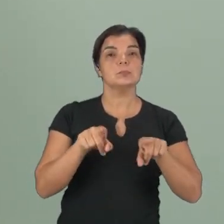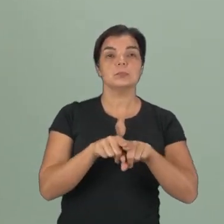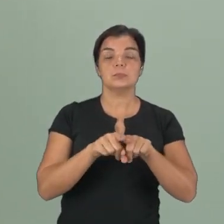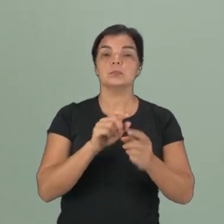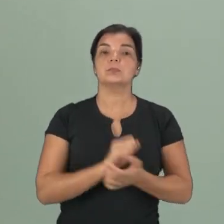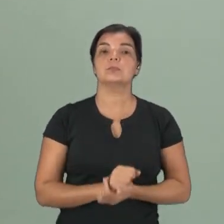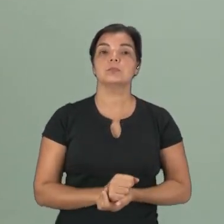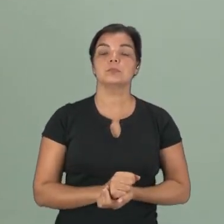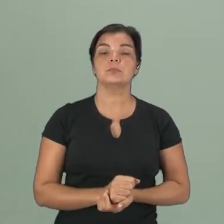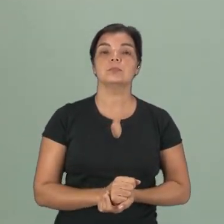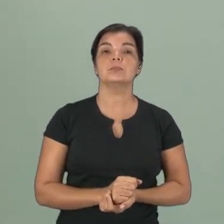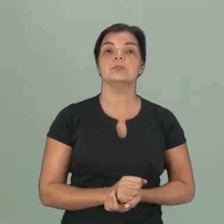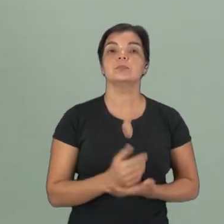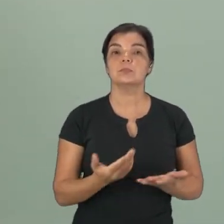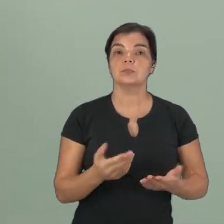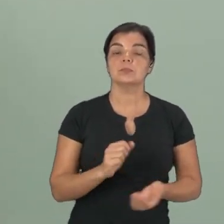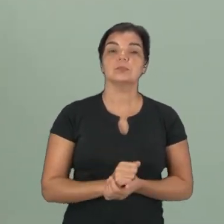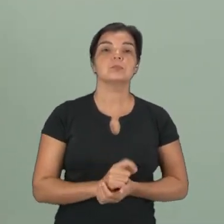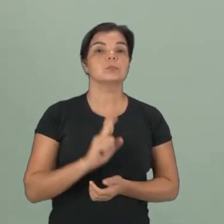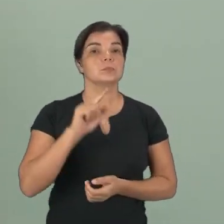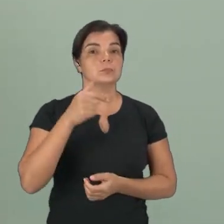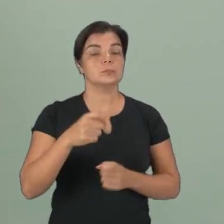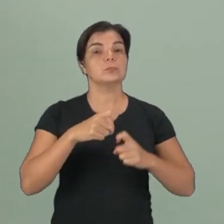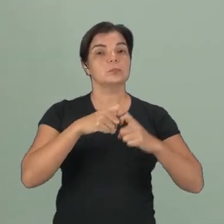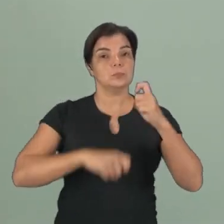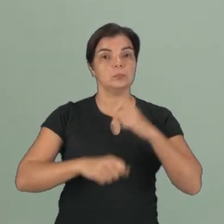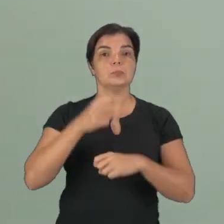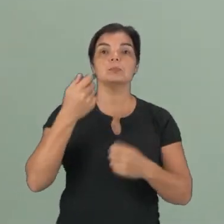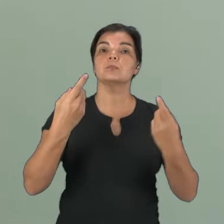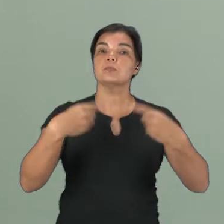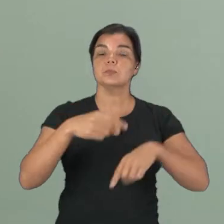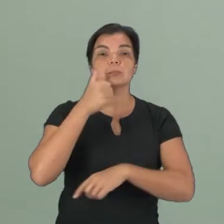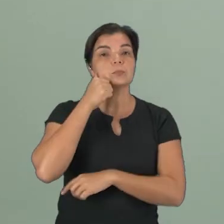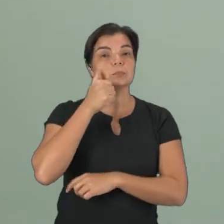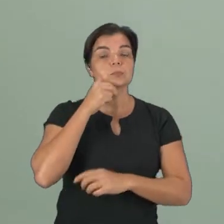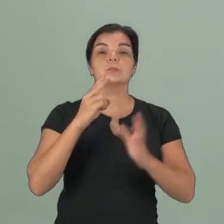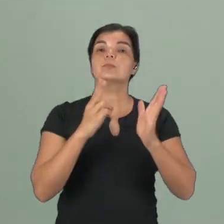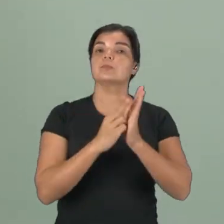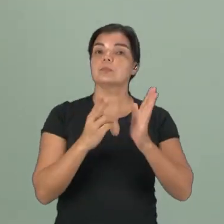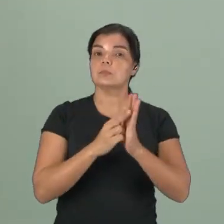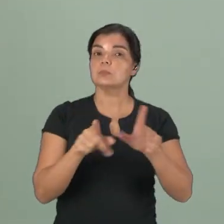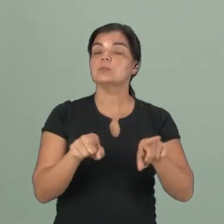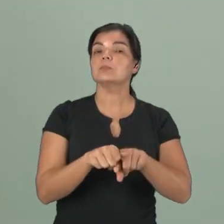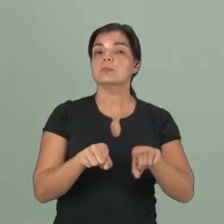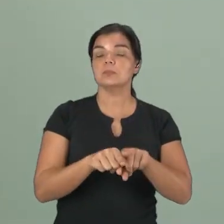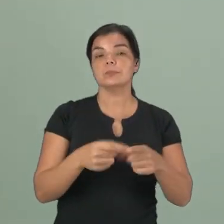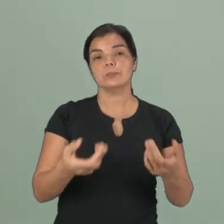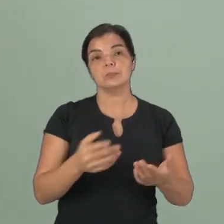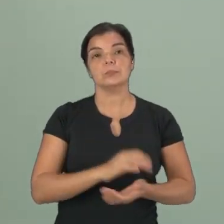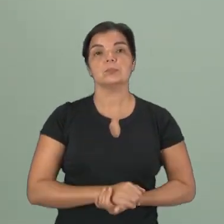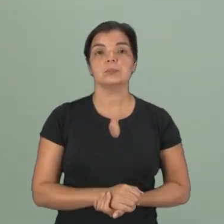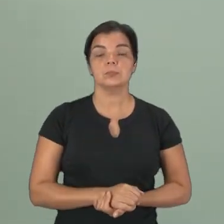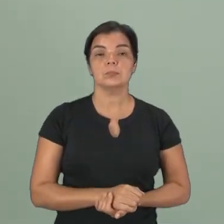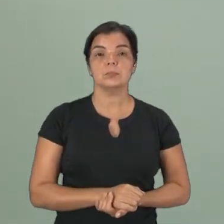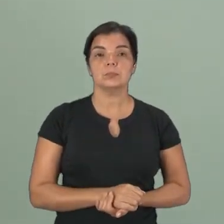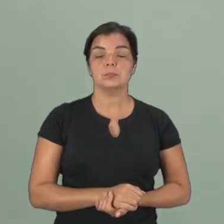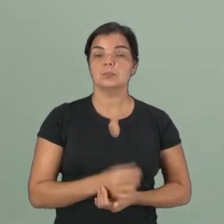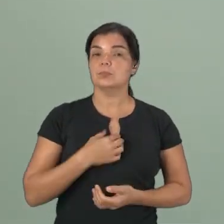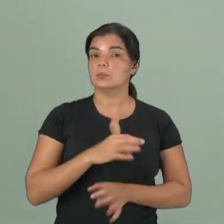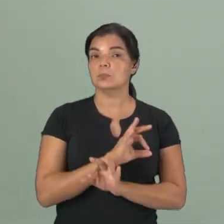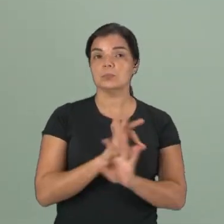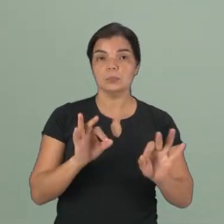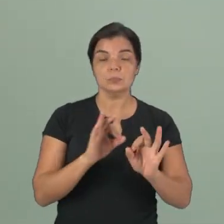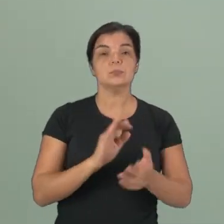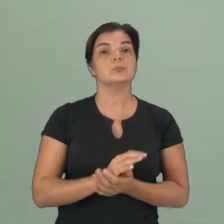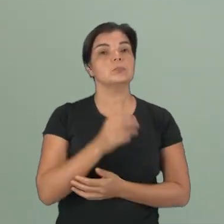denominado também de tempo das correrias. Fora os abusos contra as mulheres indígenas também, que eram de forma absurda,